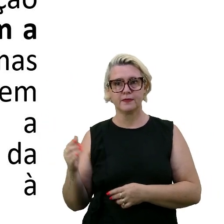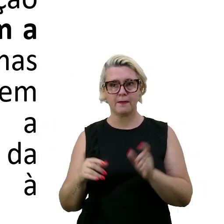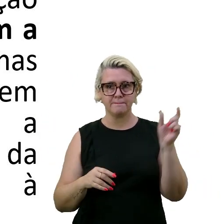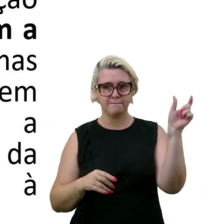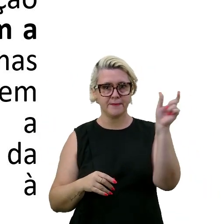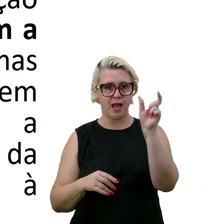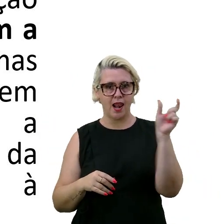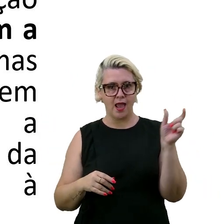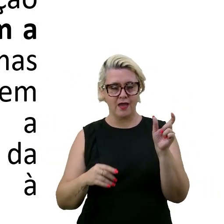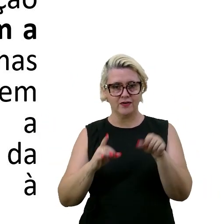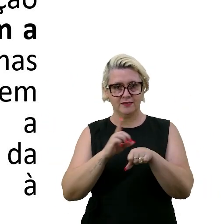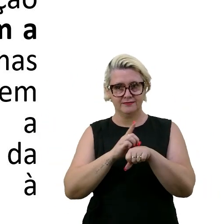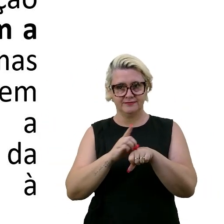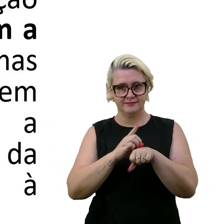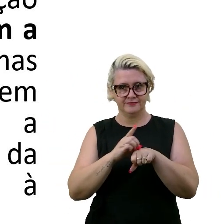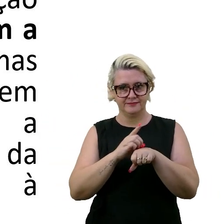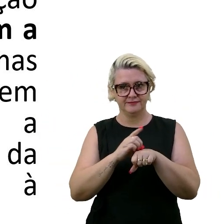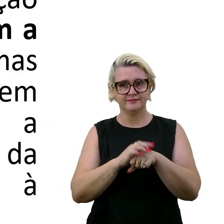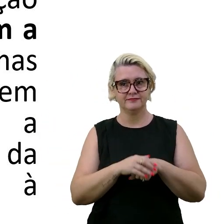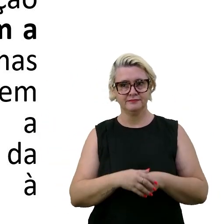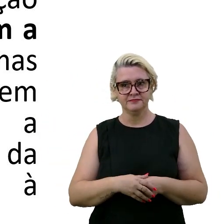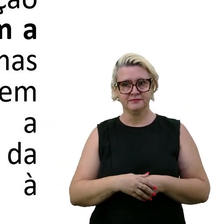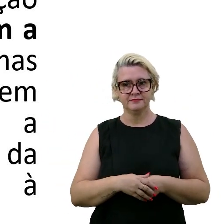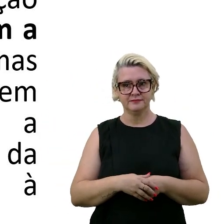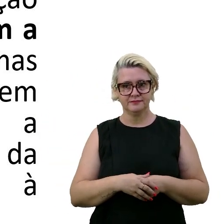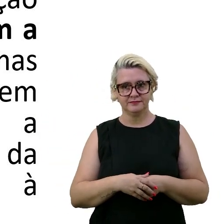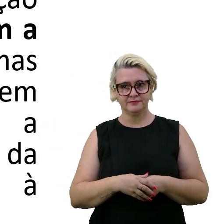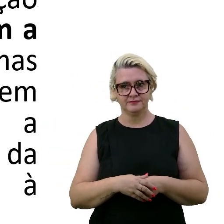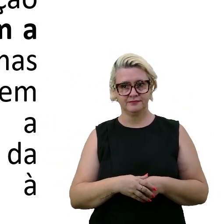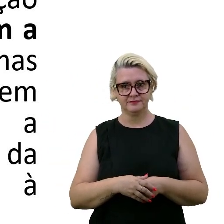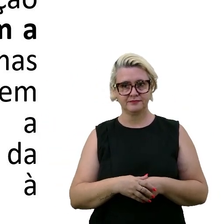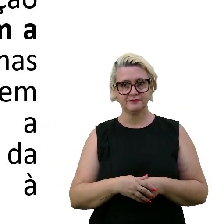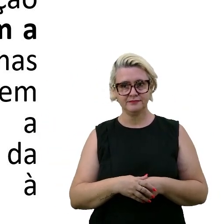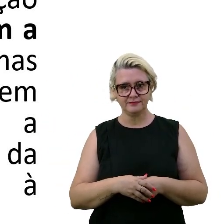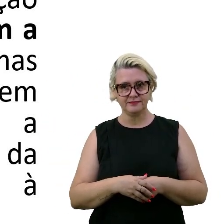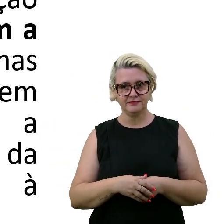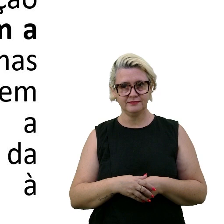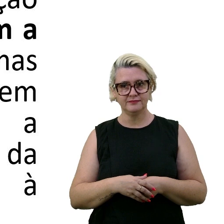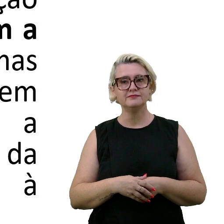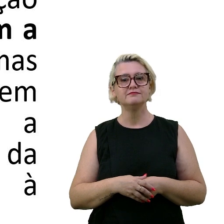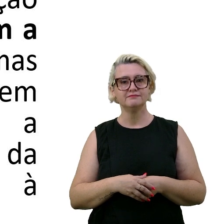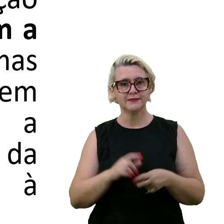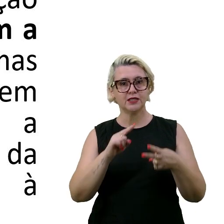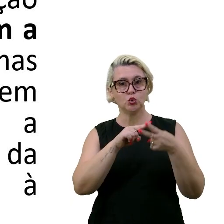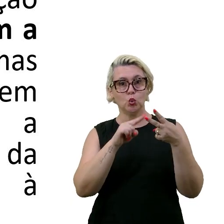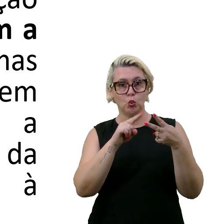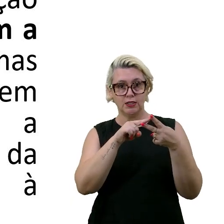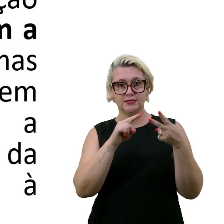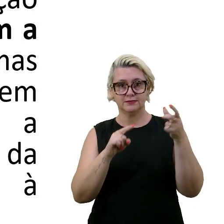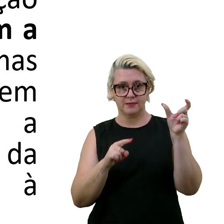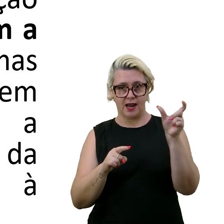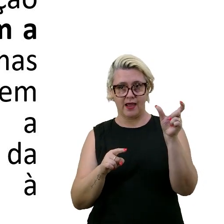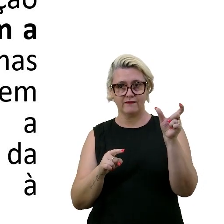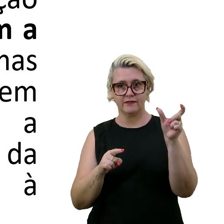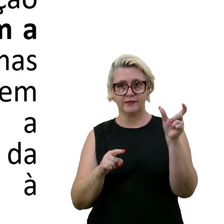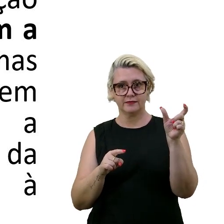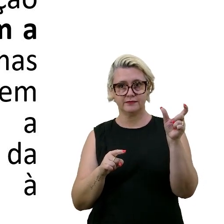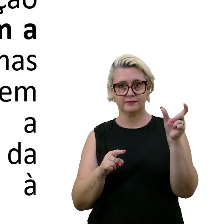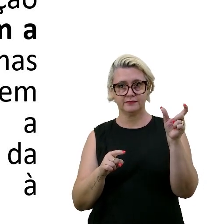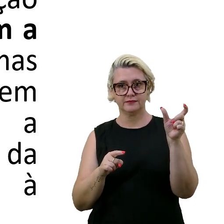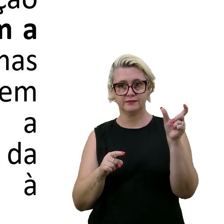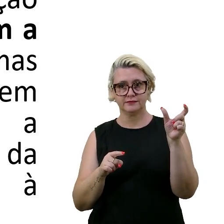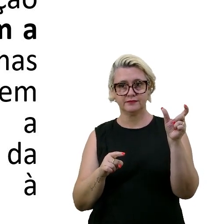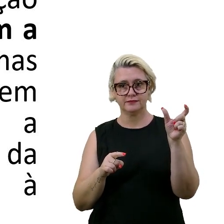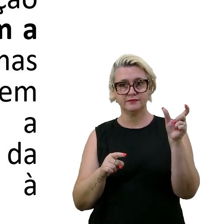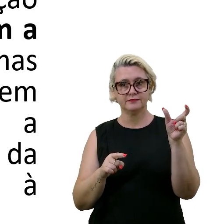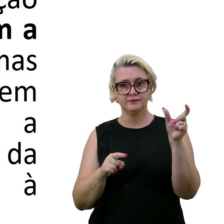vista e há brechas que permitem a ocorrência dos crimes. De novo, eu tenho, haja vista que há brechas